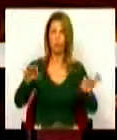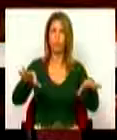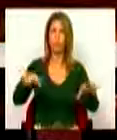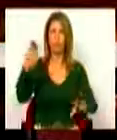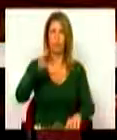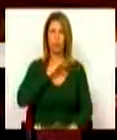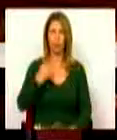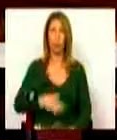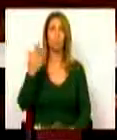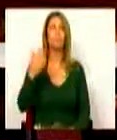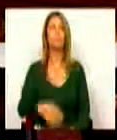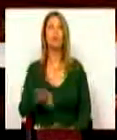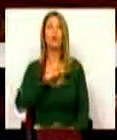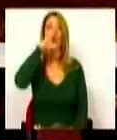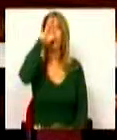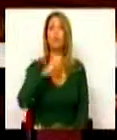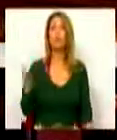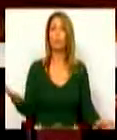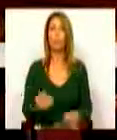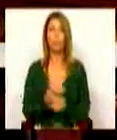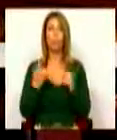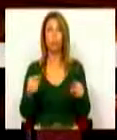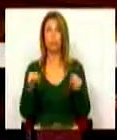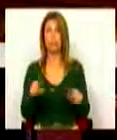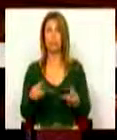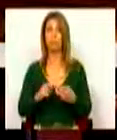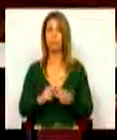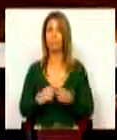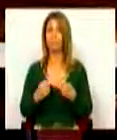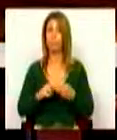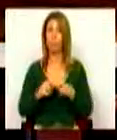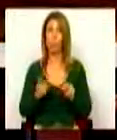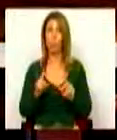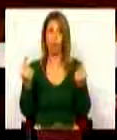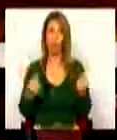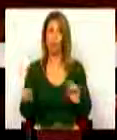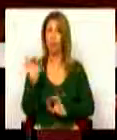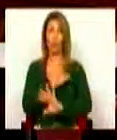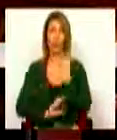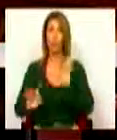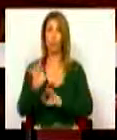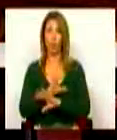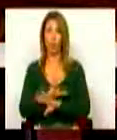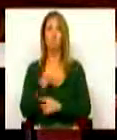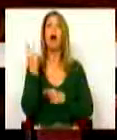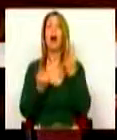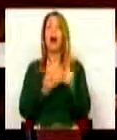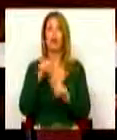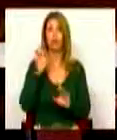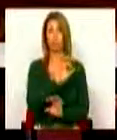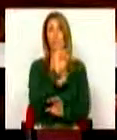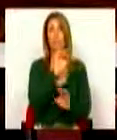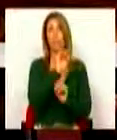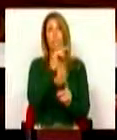Senhor Presidente. Senhor Ministro, porque este dilema não é apenas europeu e às vezes se replica dentro dos próprios